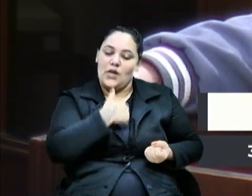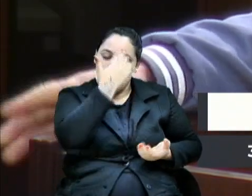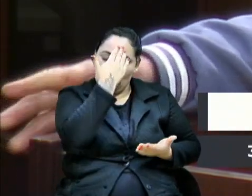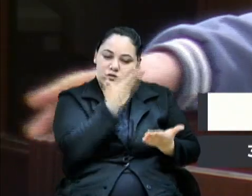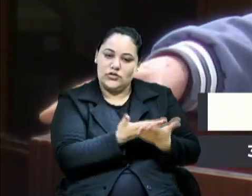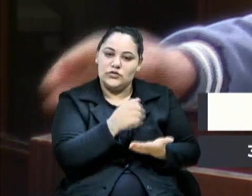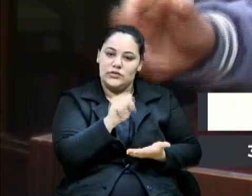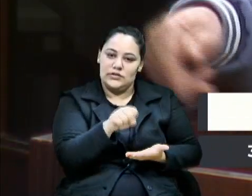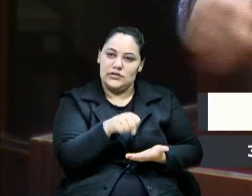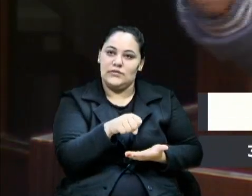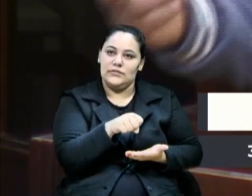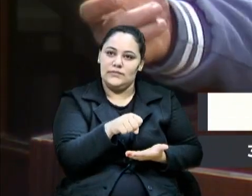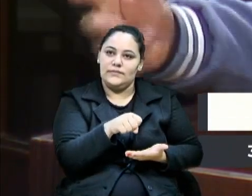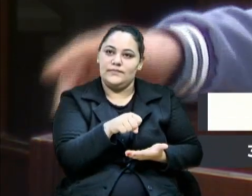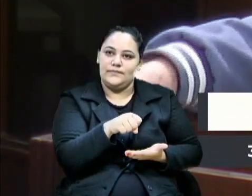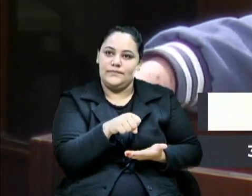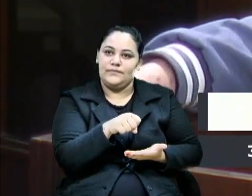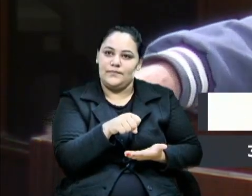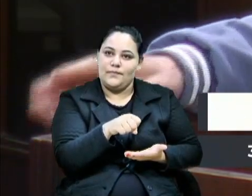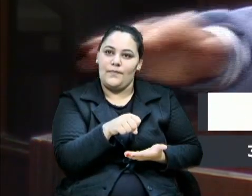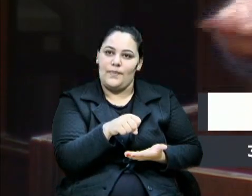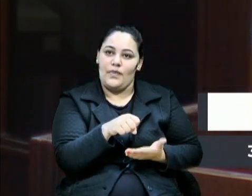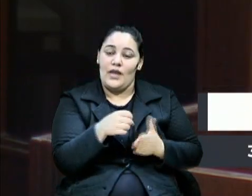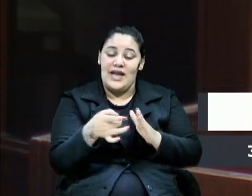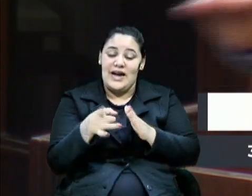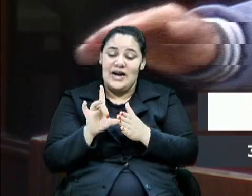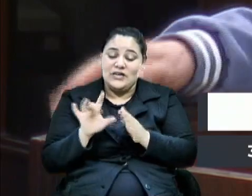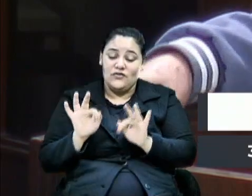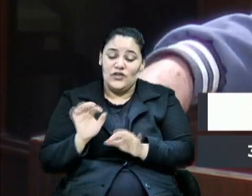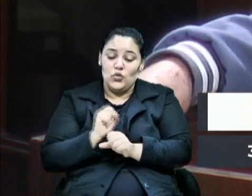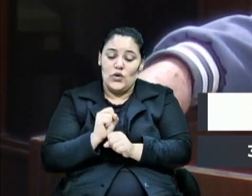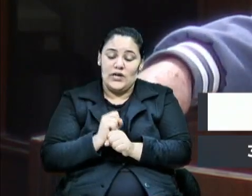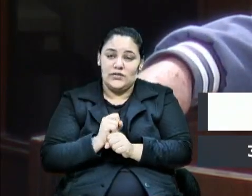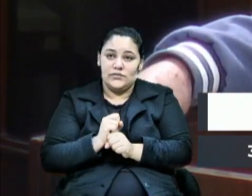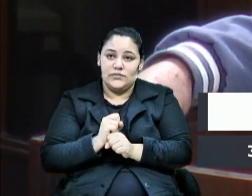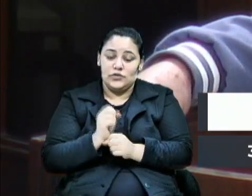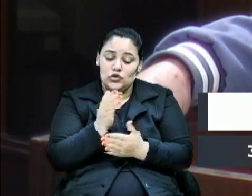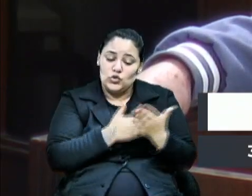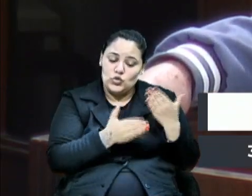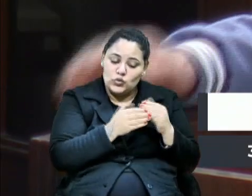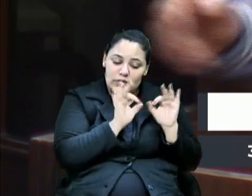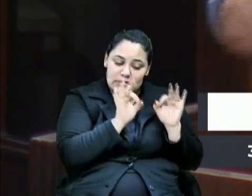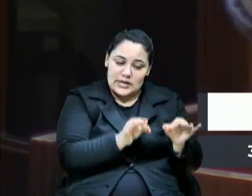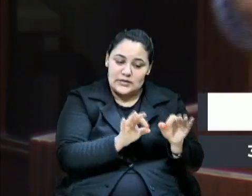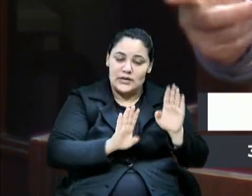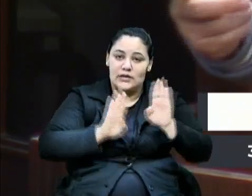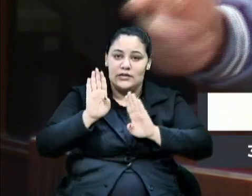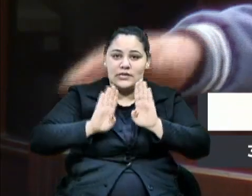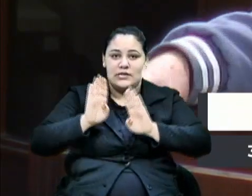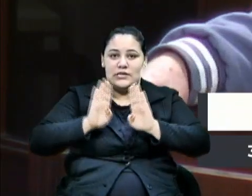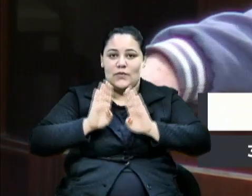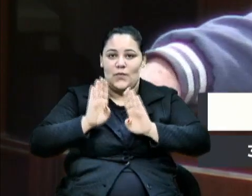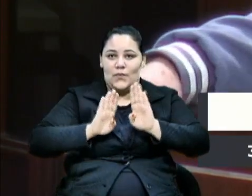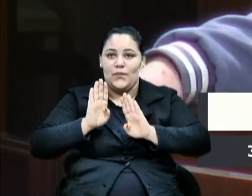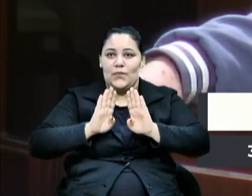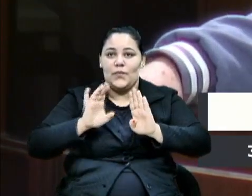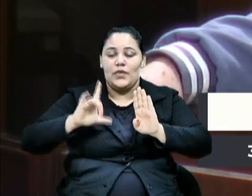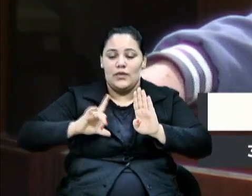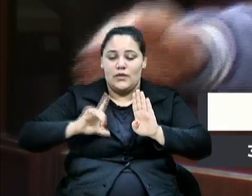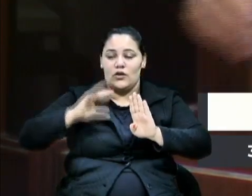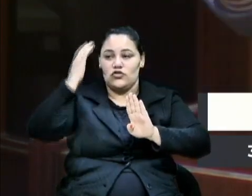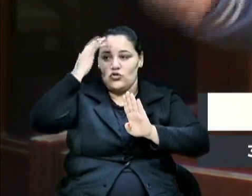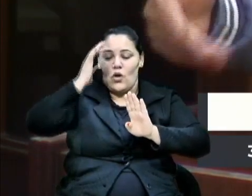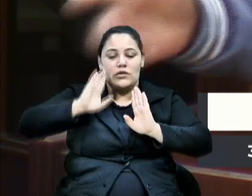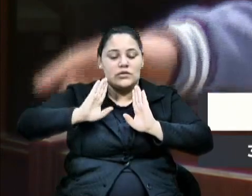tem muita vontade, antes do final do ano, se tudo der certo nas licitações, e pela vontade que nunca deixou de se empenhar,